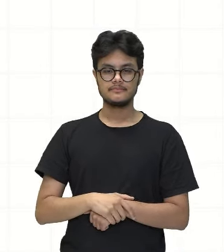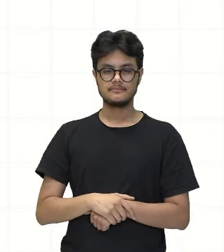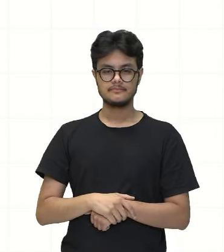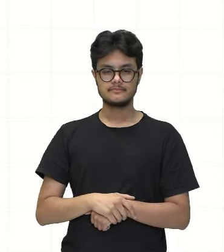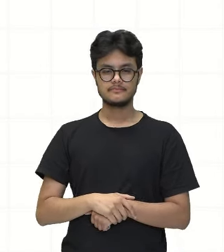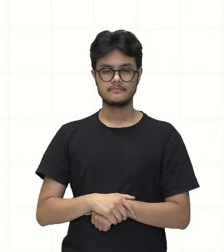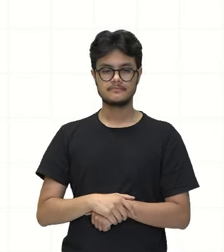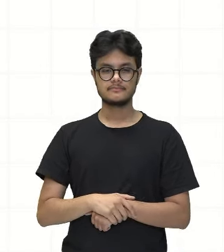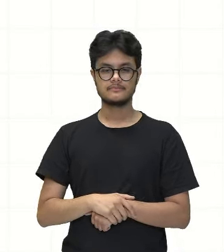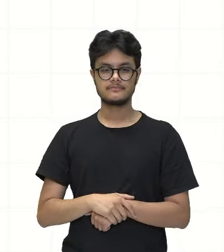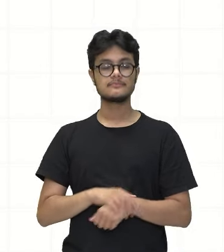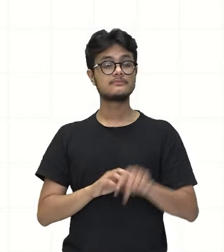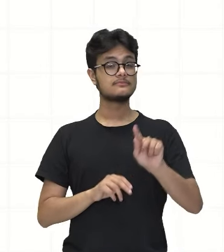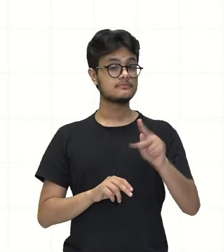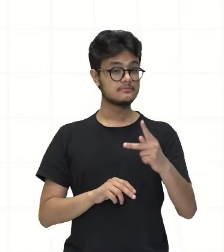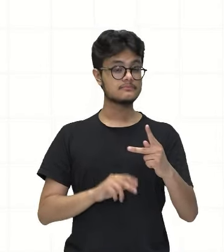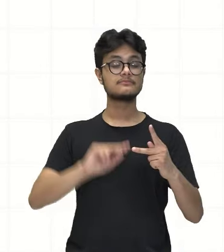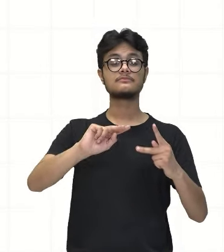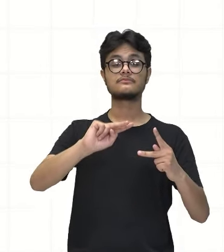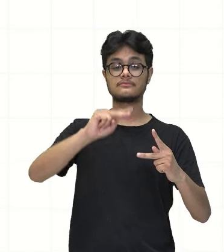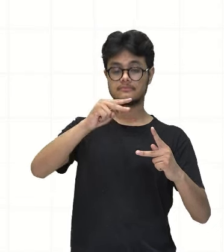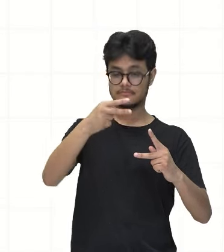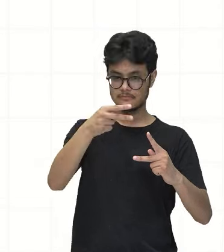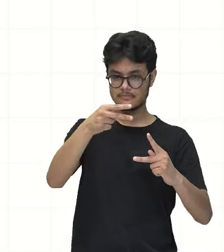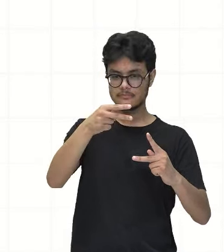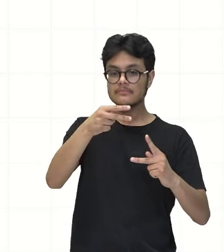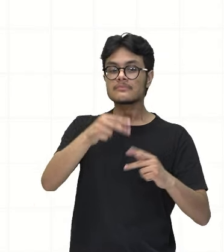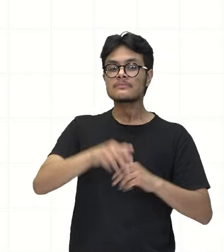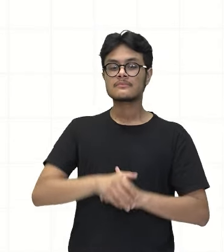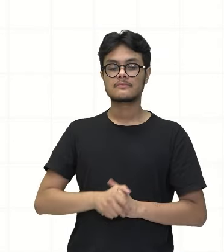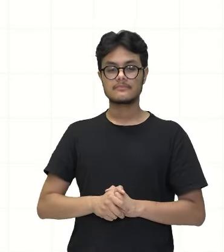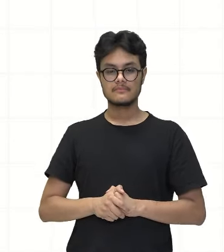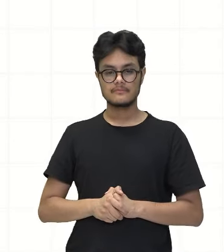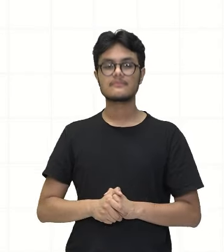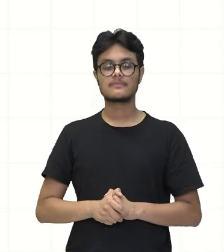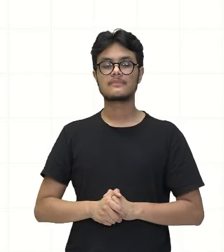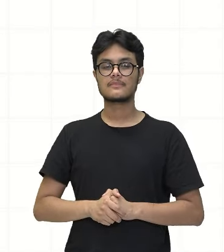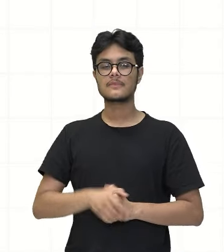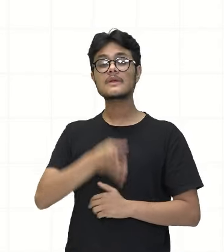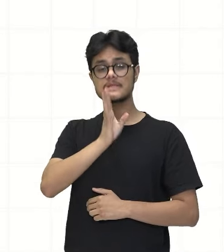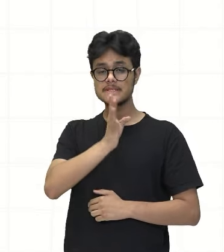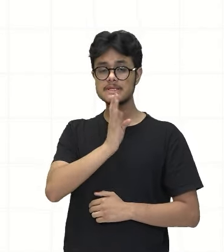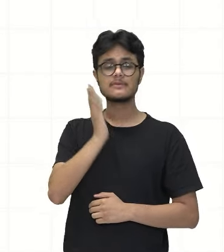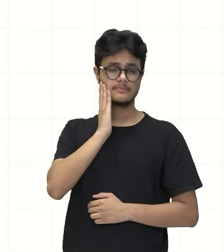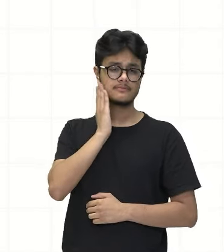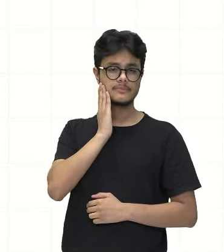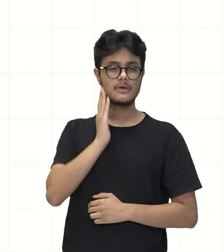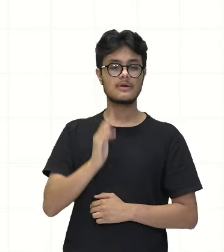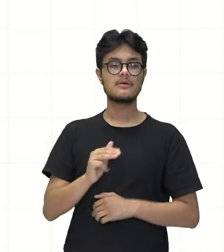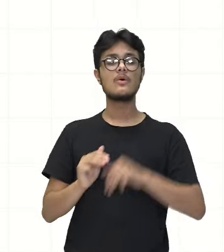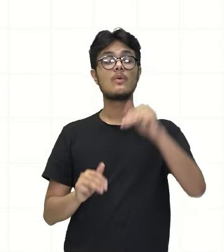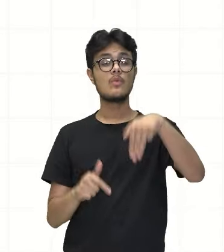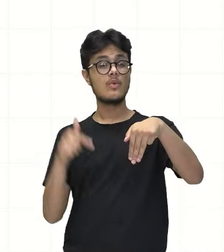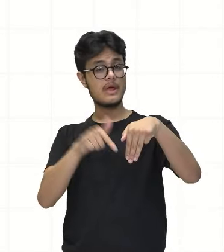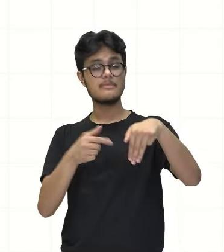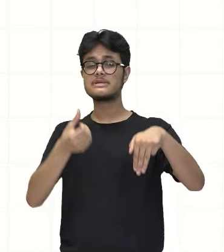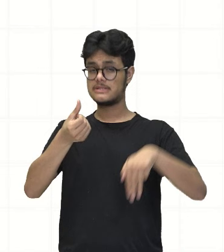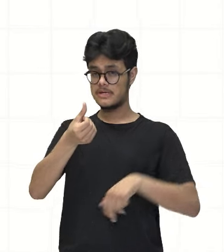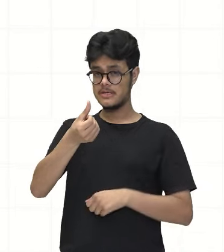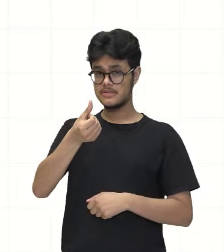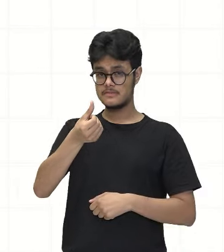H ao quadrado vai ser igual à multiplicação das duas medidas que eu já sei quais são. A m é 6,